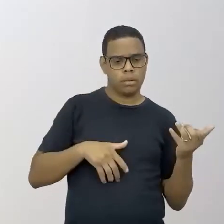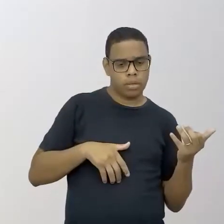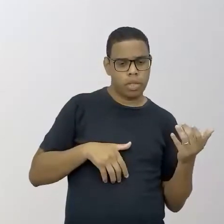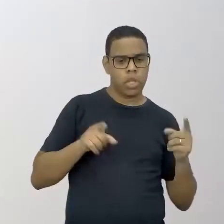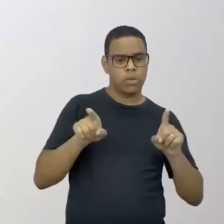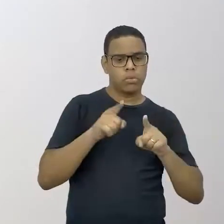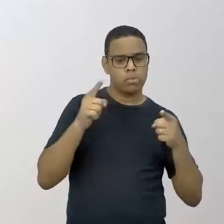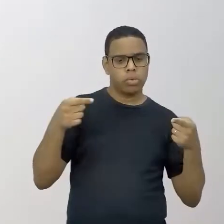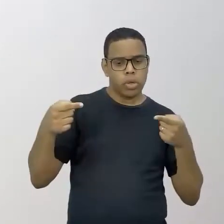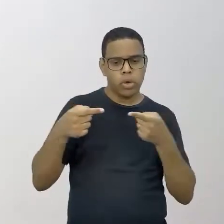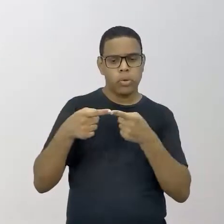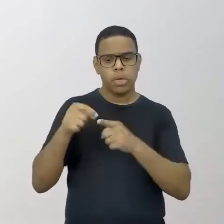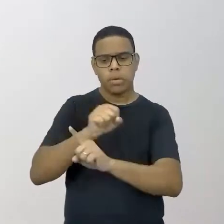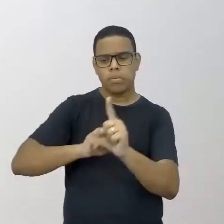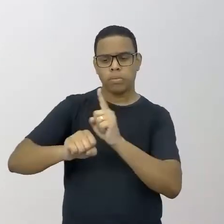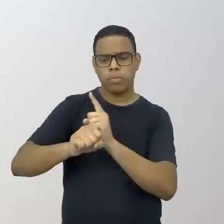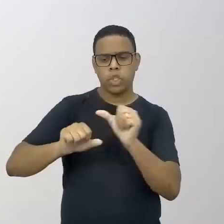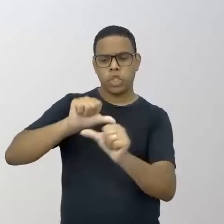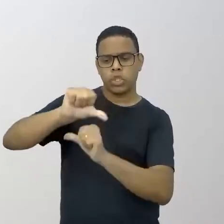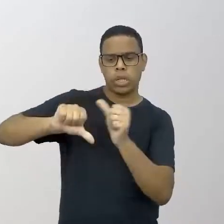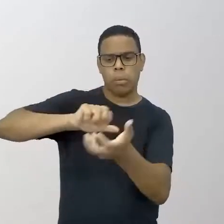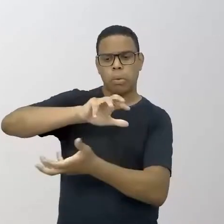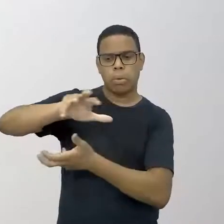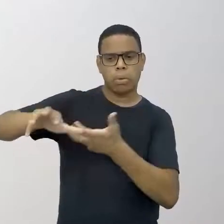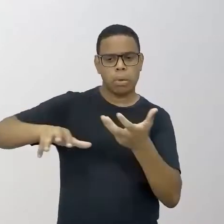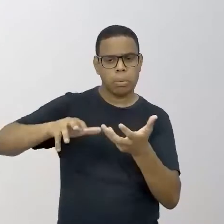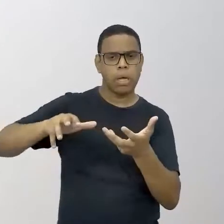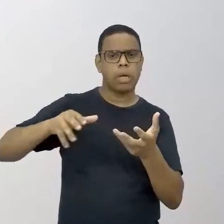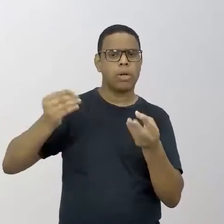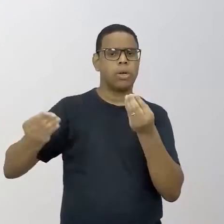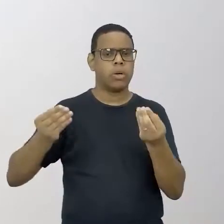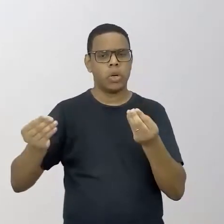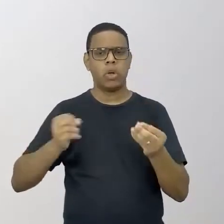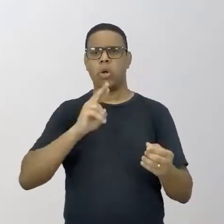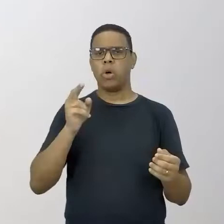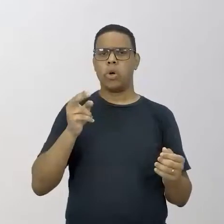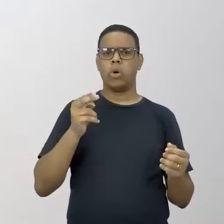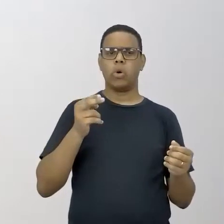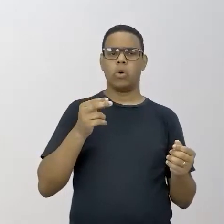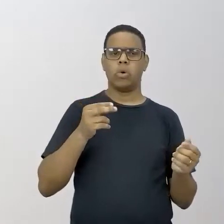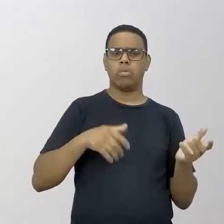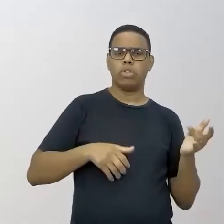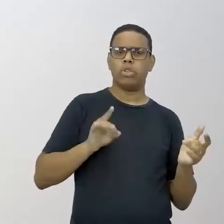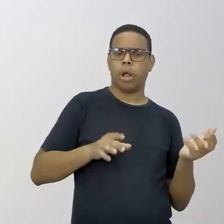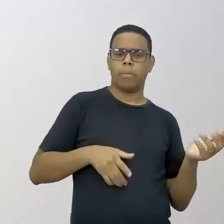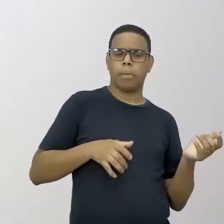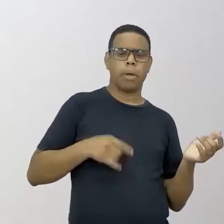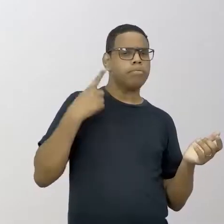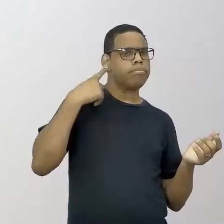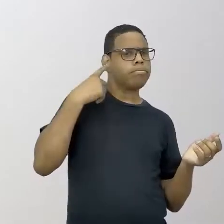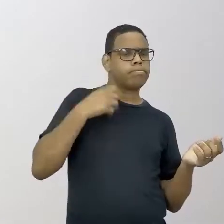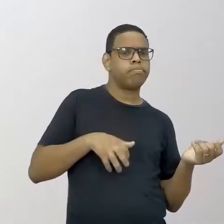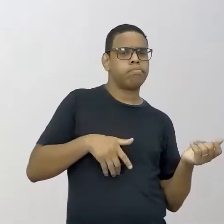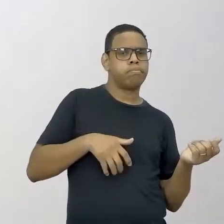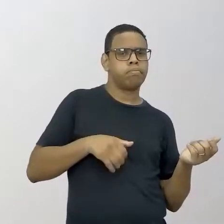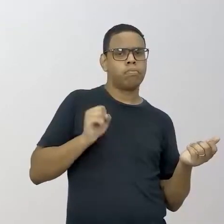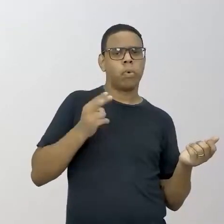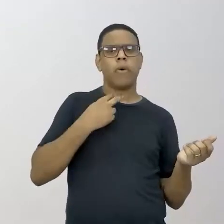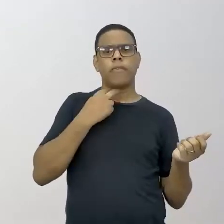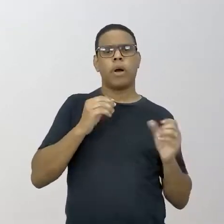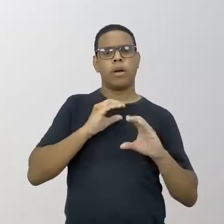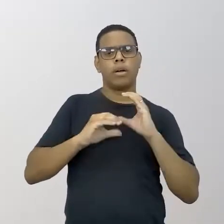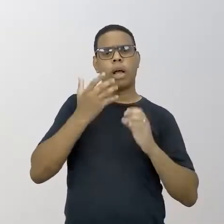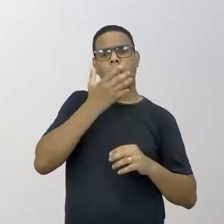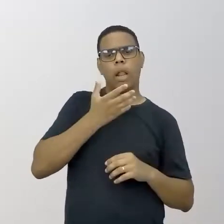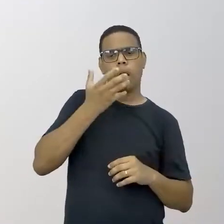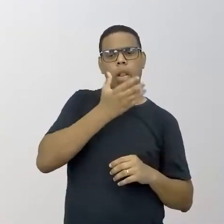letra adequada, ou não vai ter letra também, porque não precisa necessariamente ter letra, a sua música ou voz, pode ser